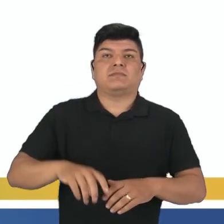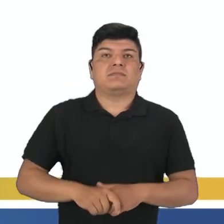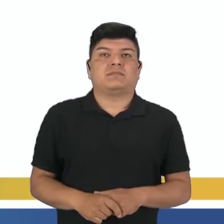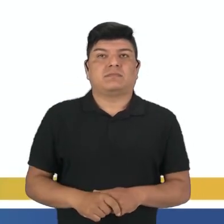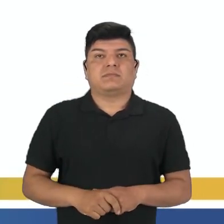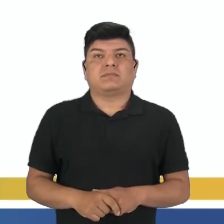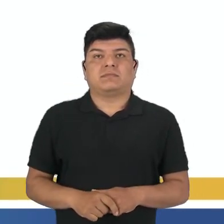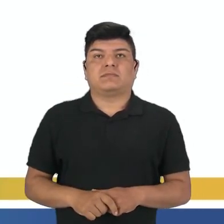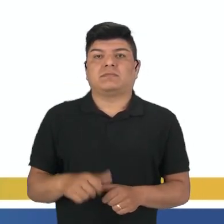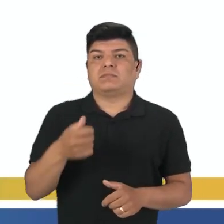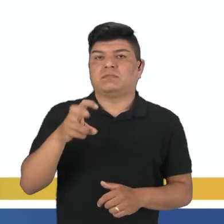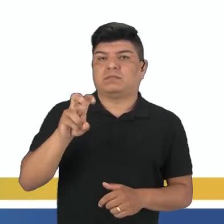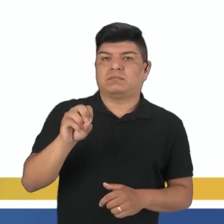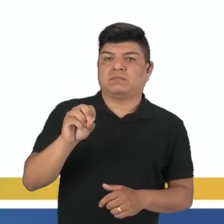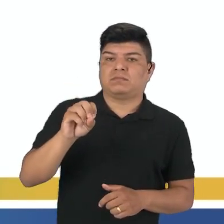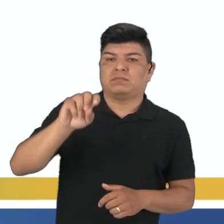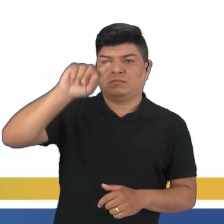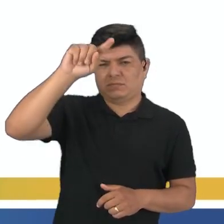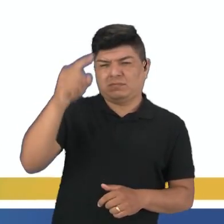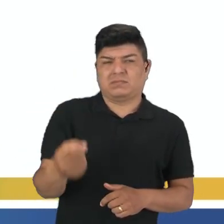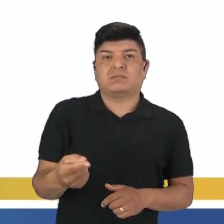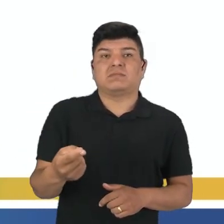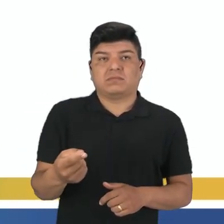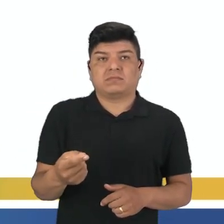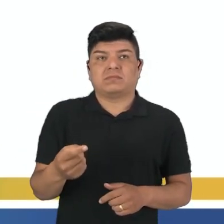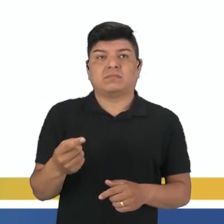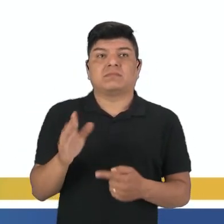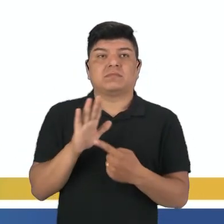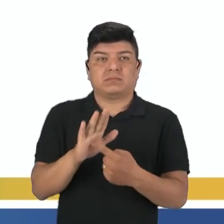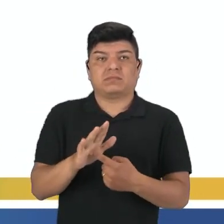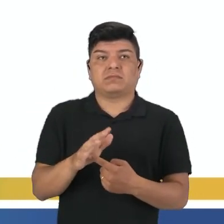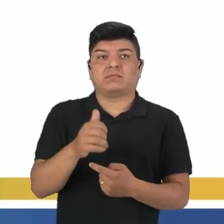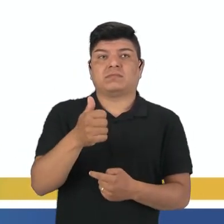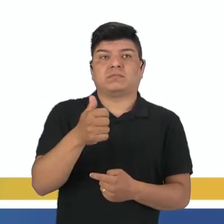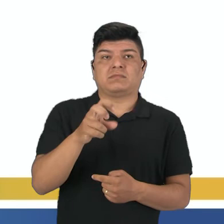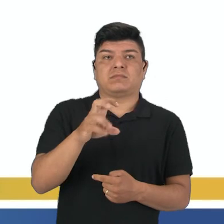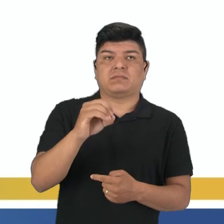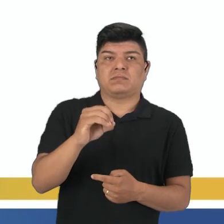Gente, 150 milhões de quilômetros a gente representa assim, ó,